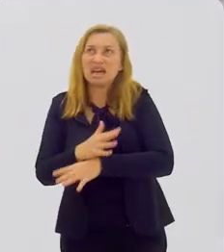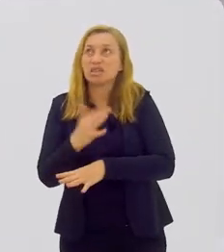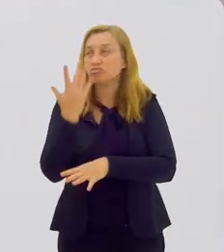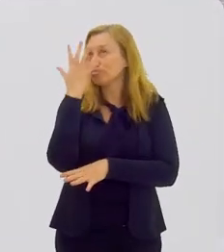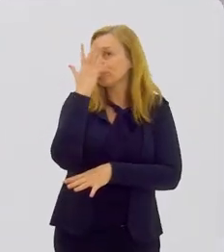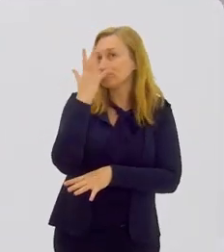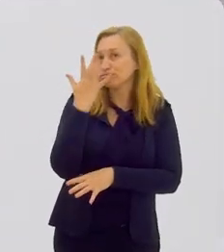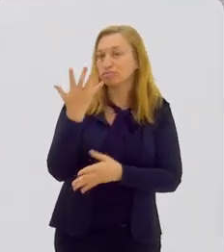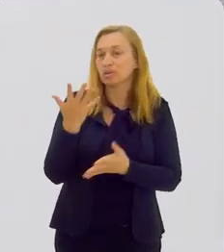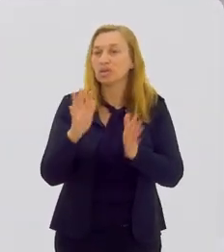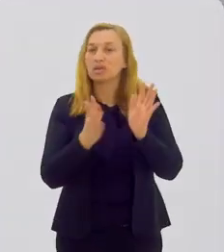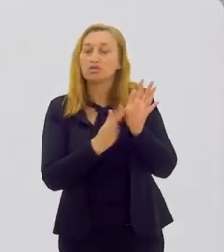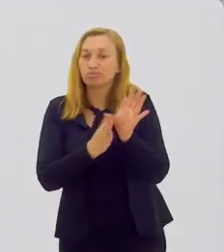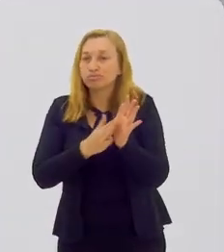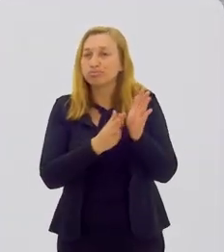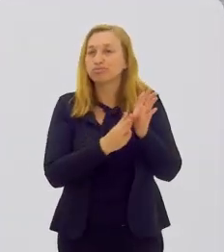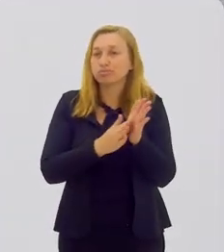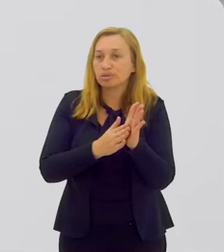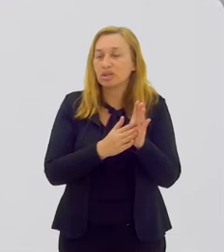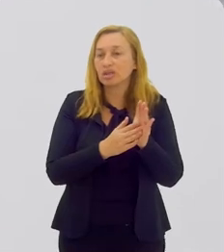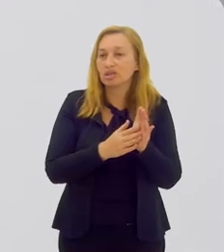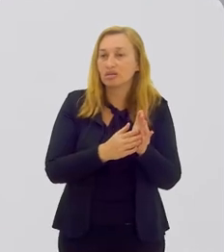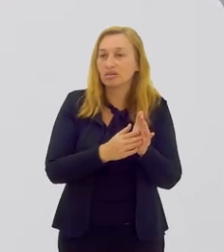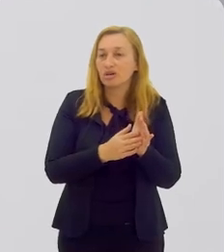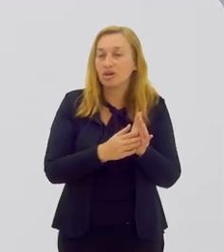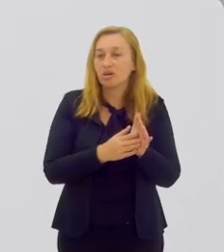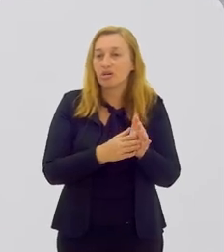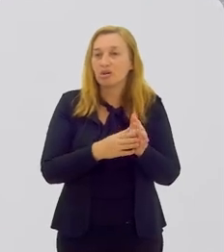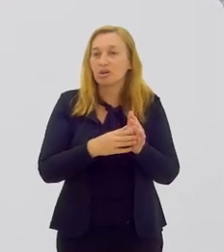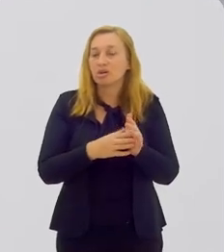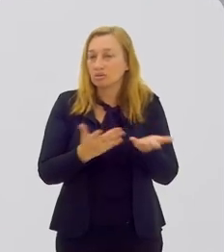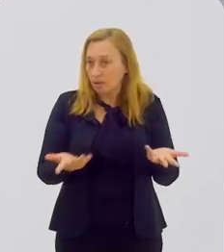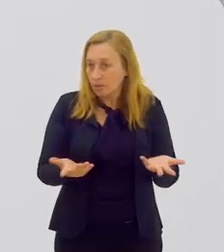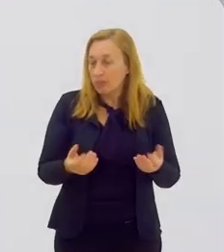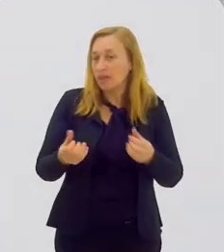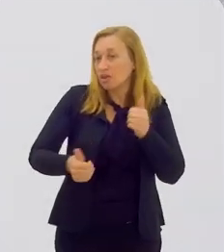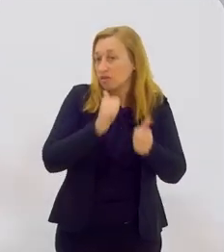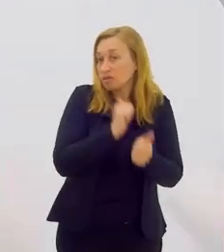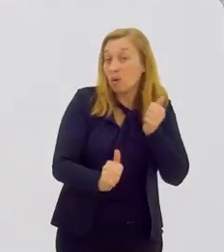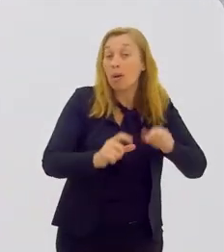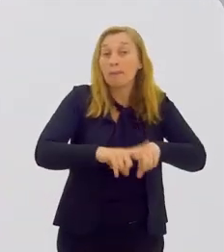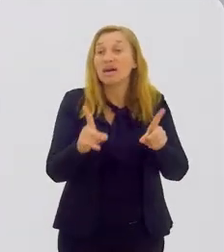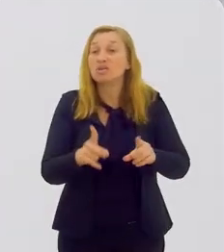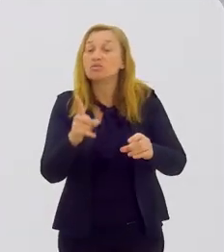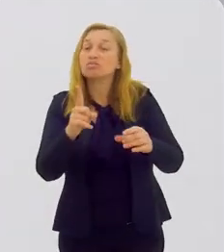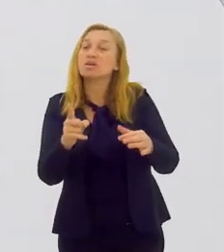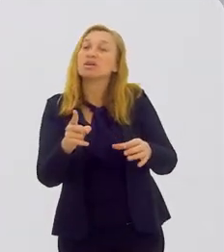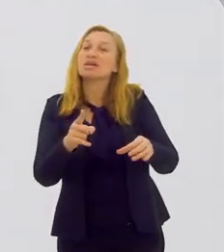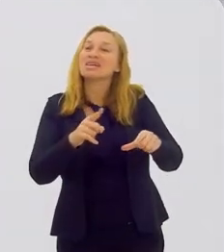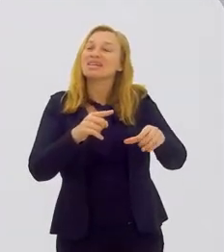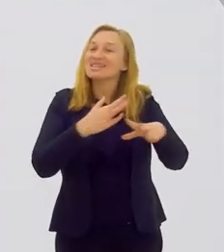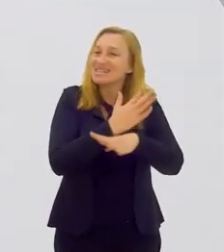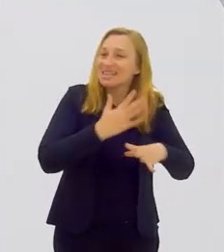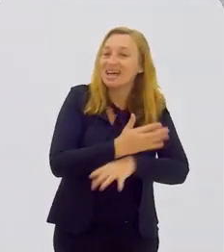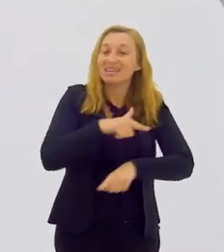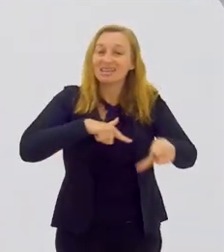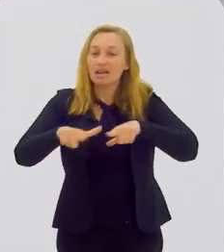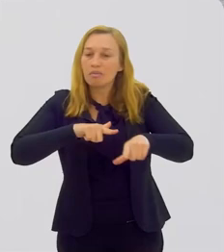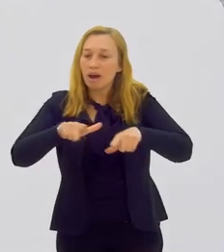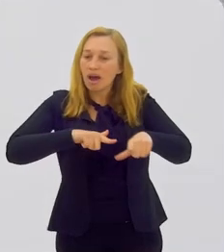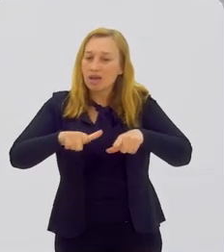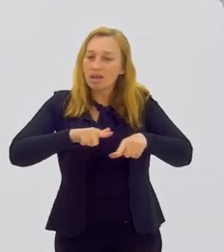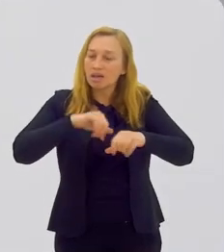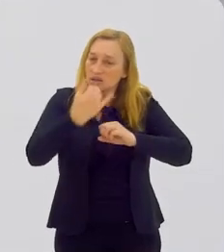e do futebol, mas como uma cidade que leva sustentabilidade, né? Que trabalha questões sustentáveis,